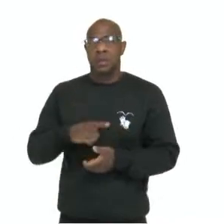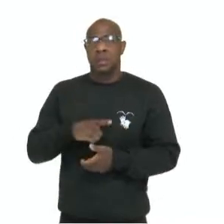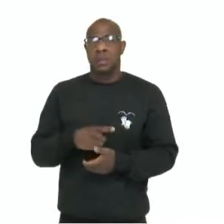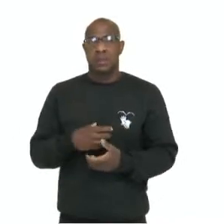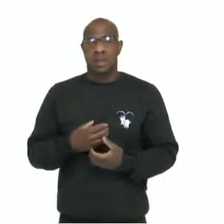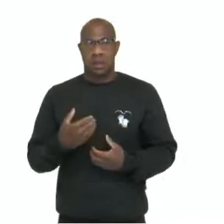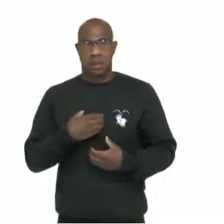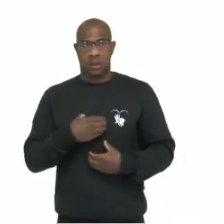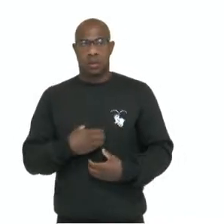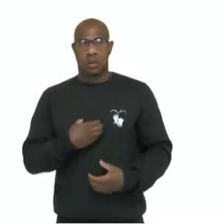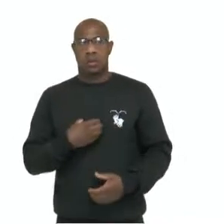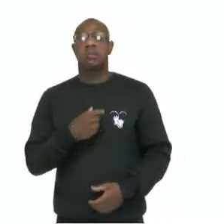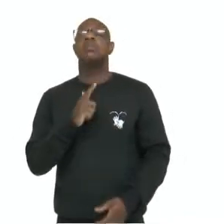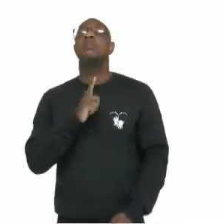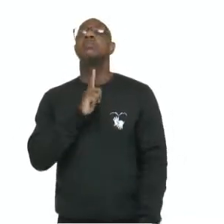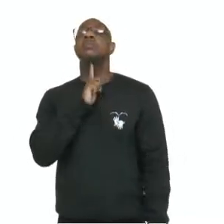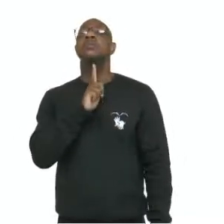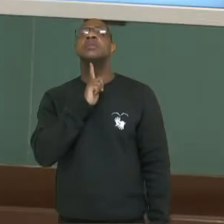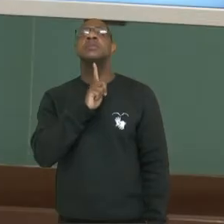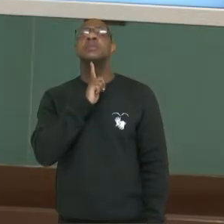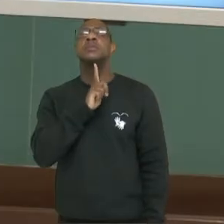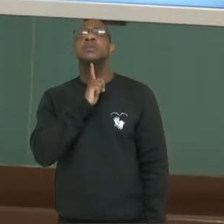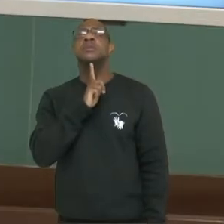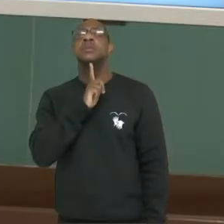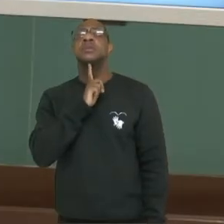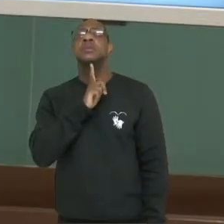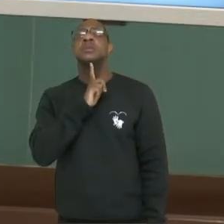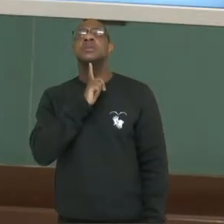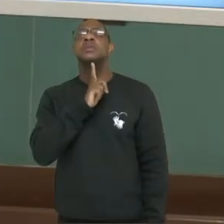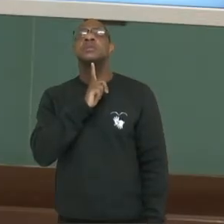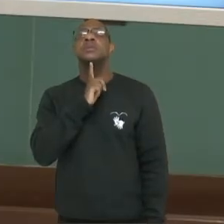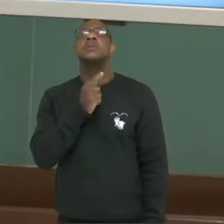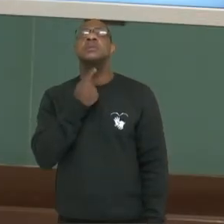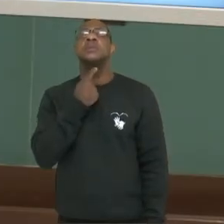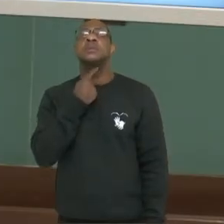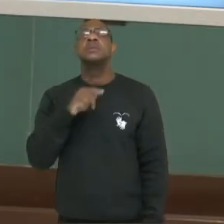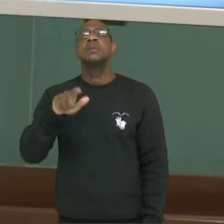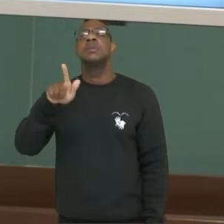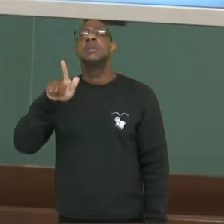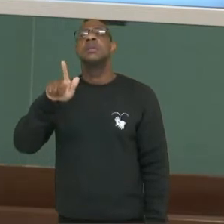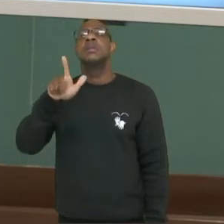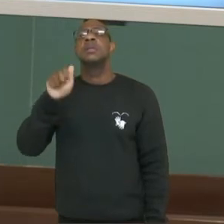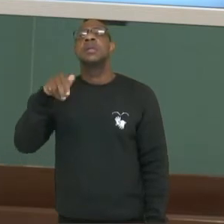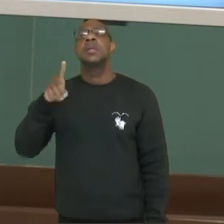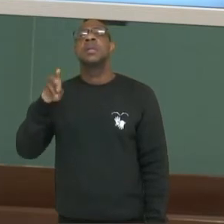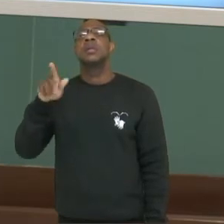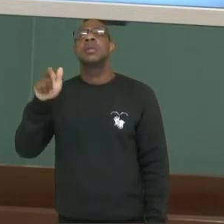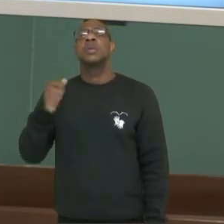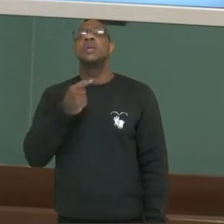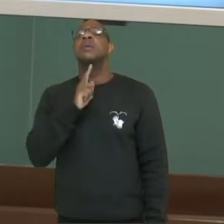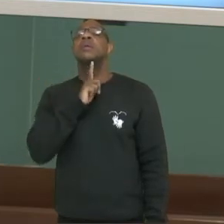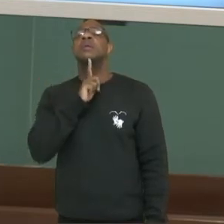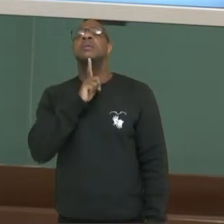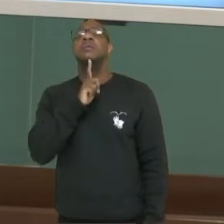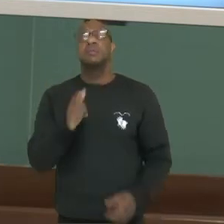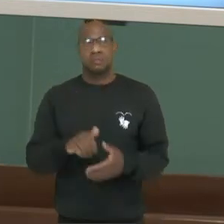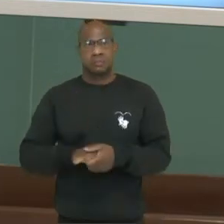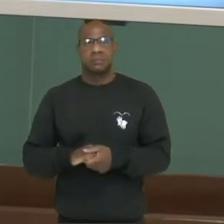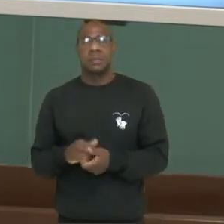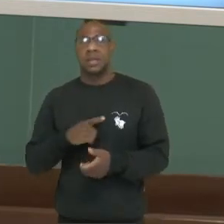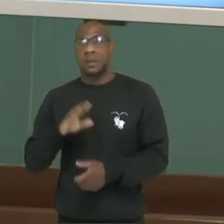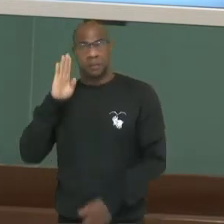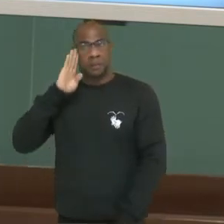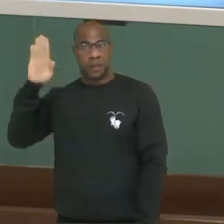nosso corpo, como se eu colocasse o dedo aqui embaixo e bem nessa altura do nariz. Ela fica lá, ela é bem pequenininha, mas ela é uma glândula